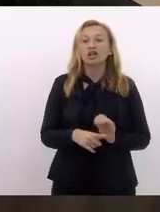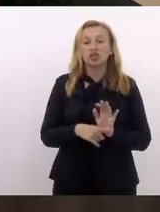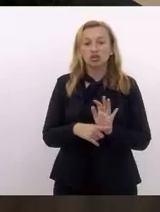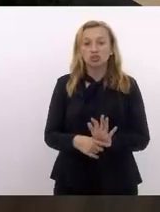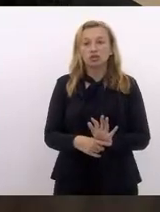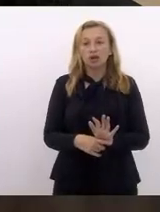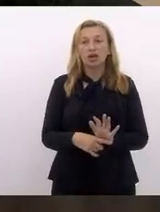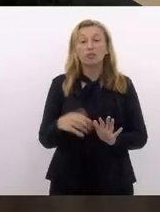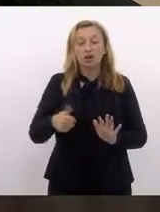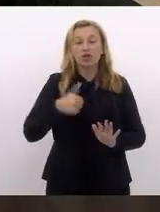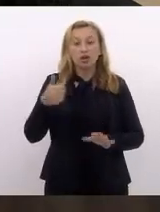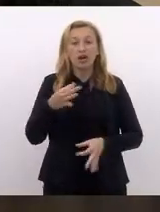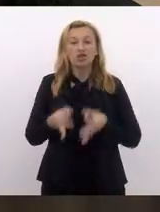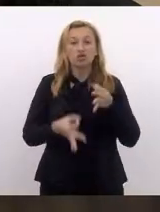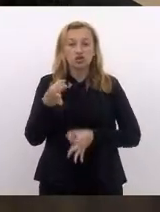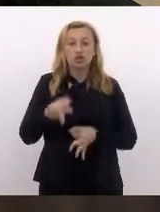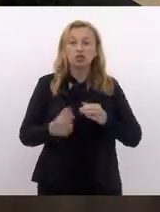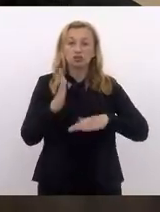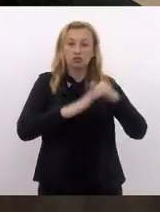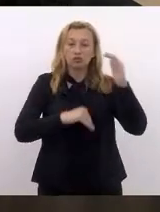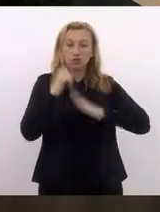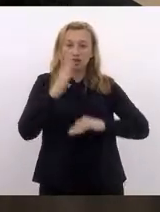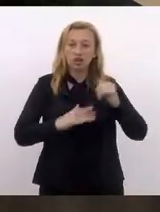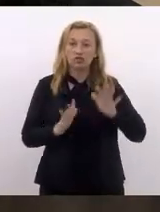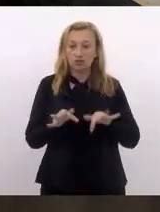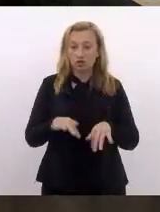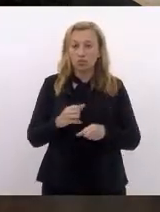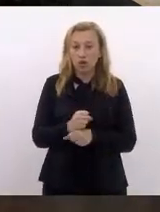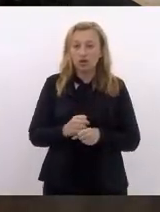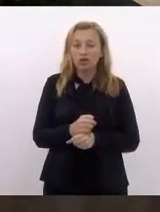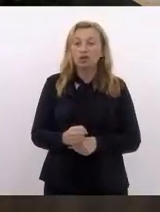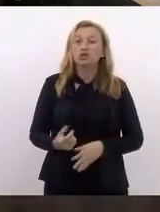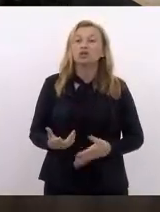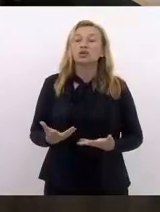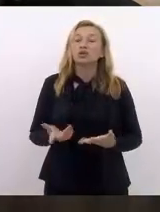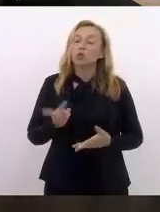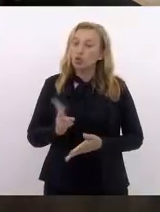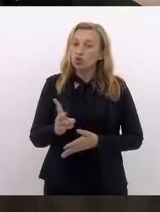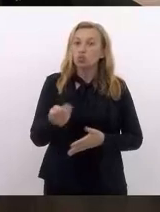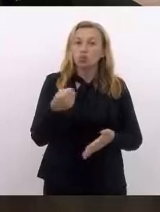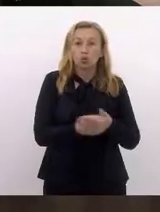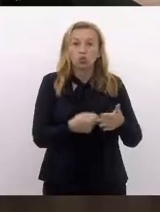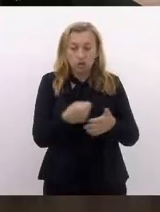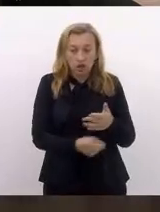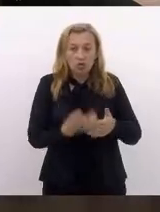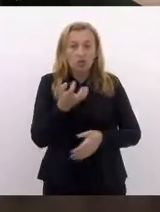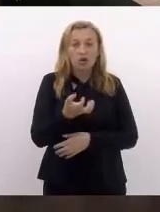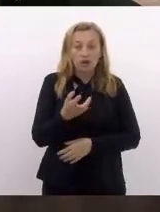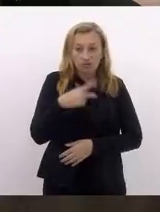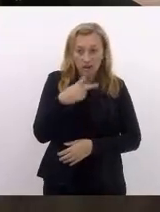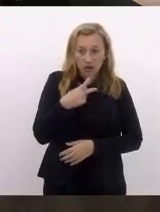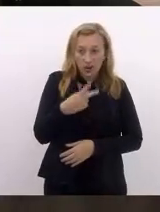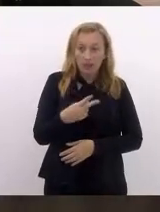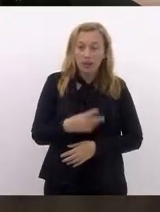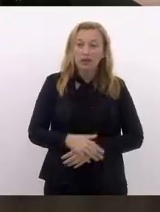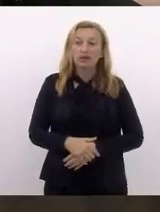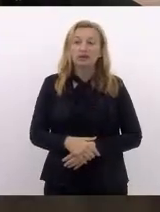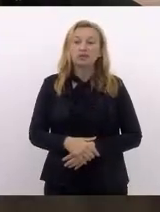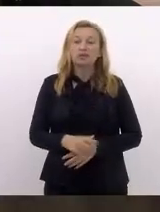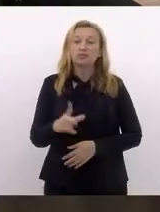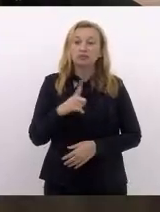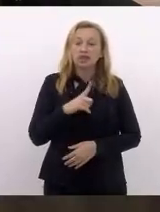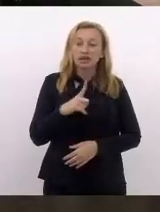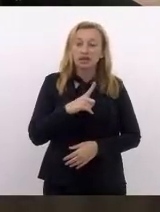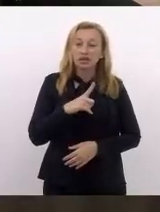final do ano fazer justiça com esses profissionais e a gente continua lutando eu quero ressaltar para que